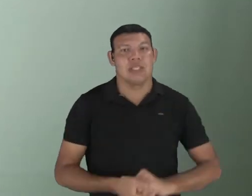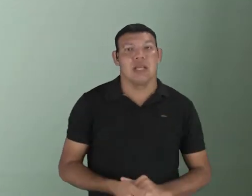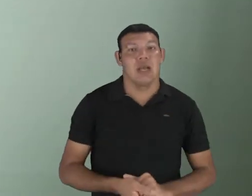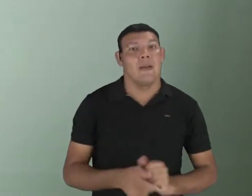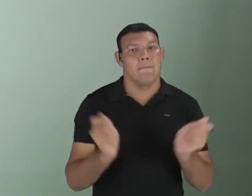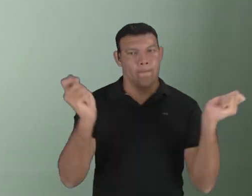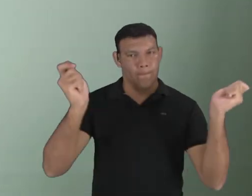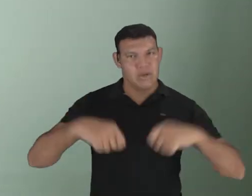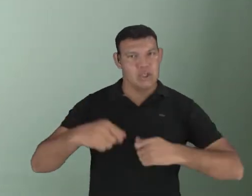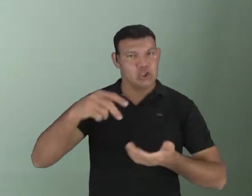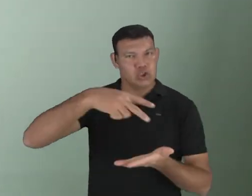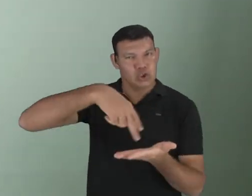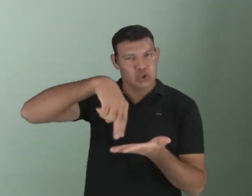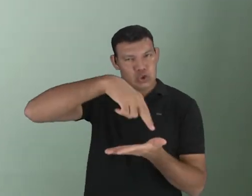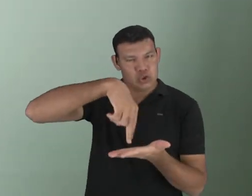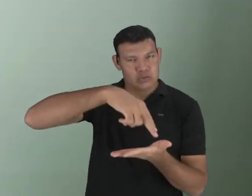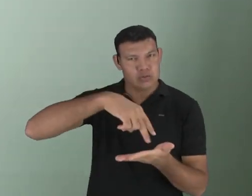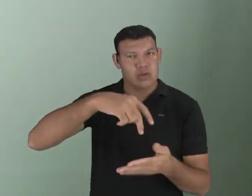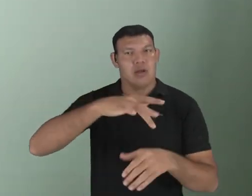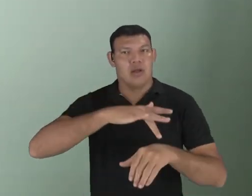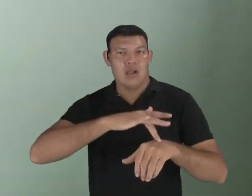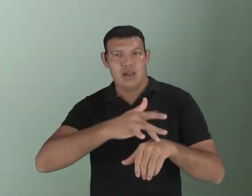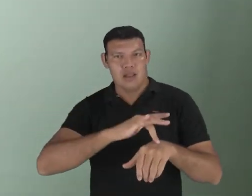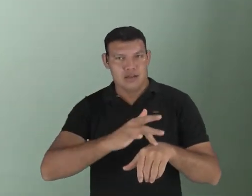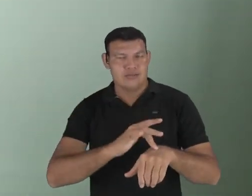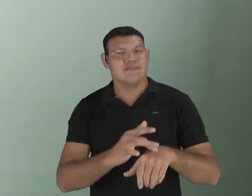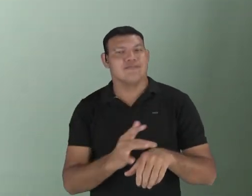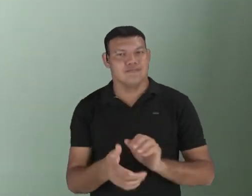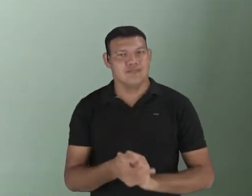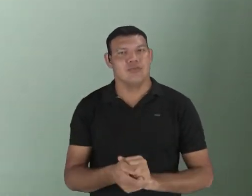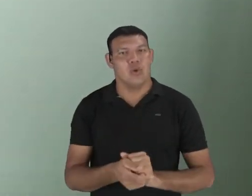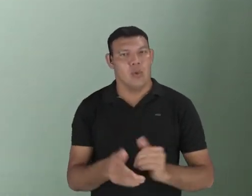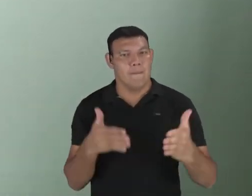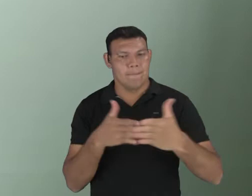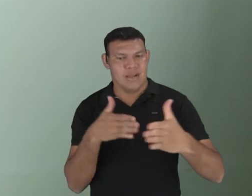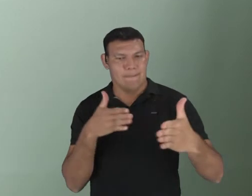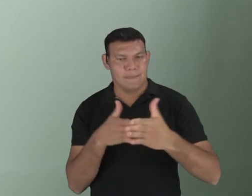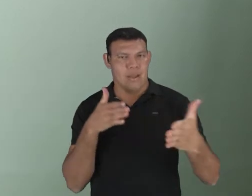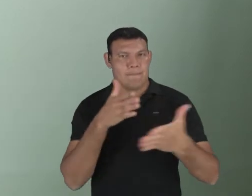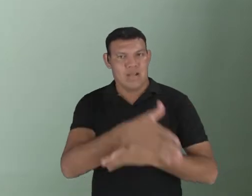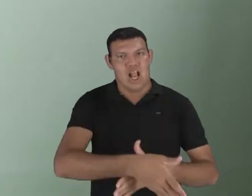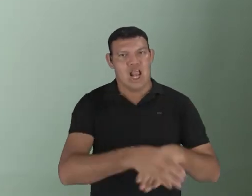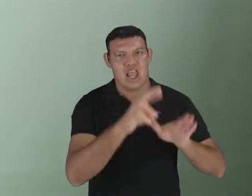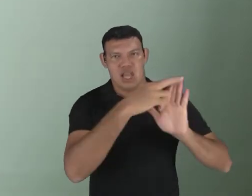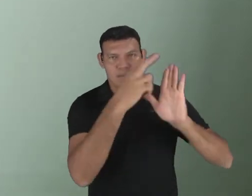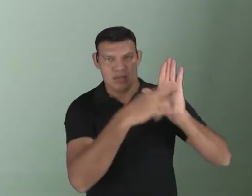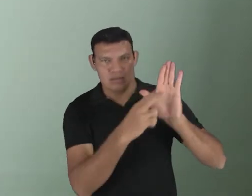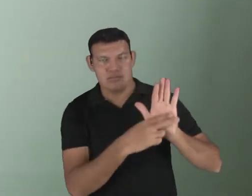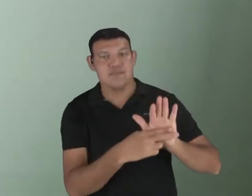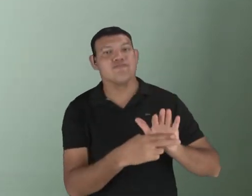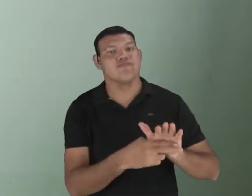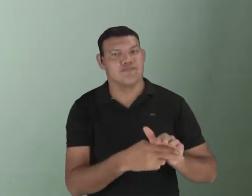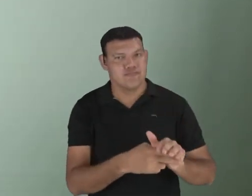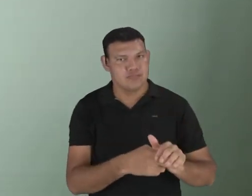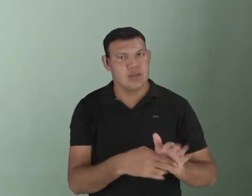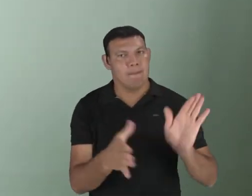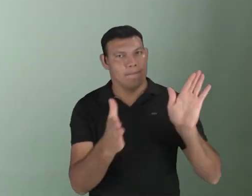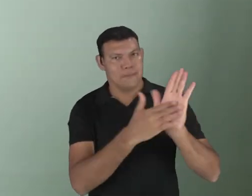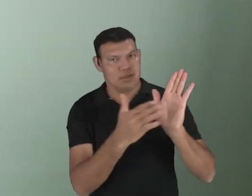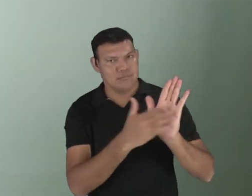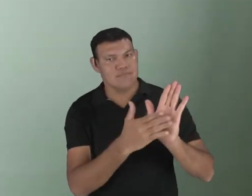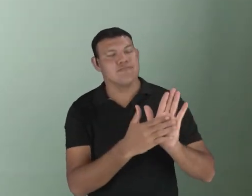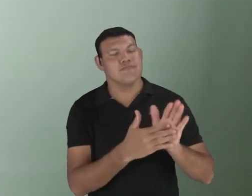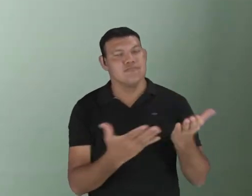possibilitou que os bailarinos, eles quebrassem algumas regras e propôssem novas formas de dançar